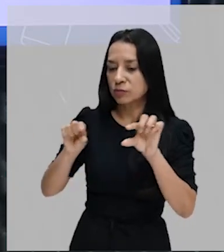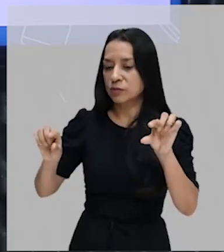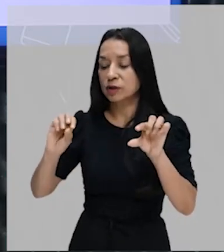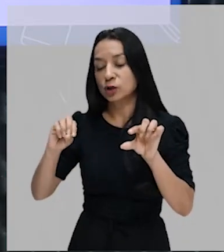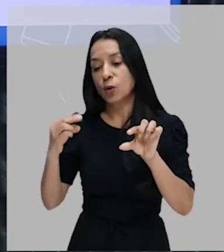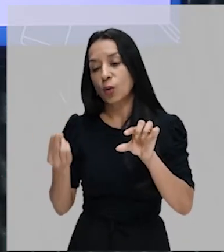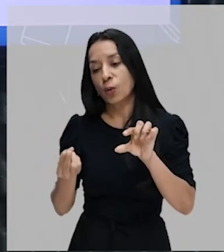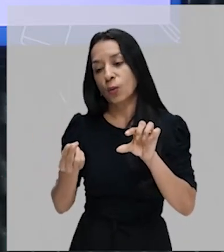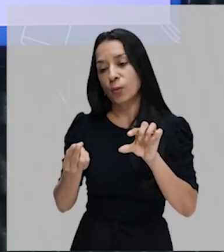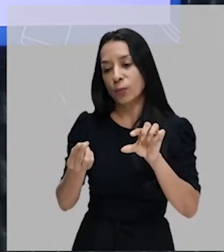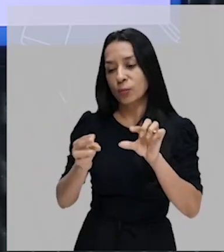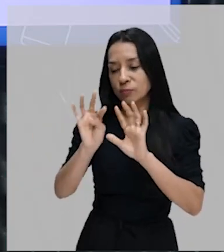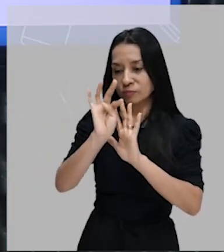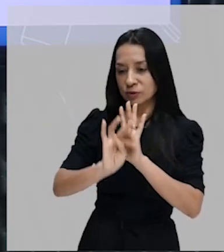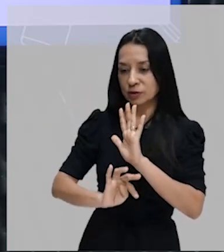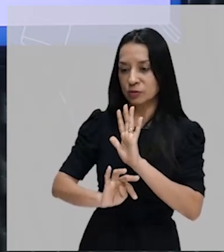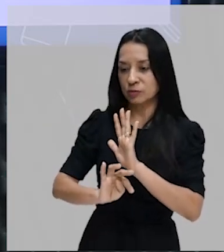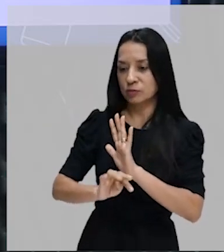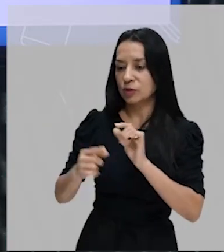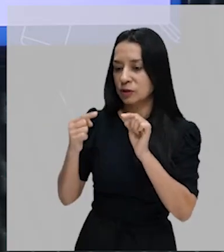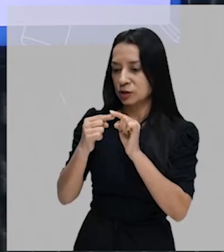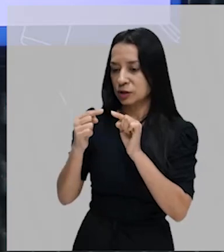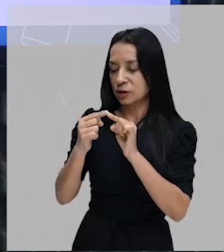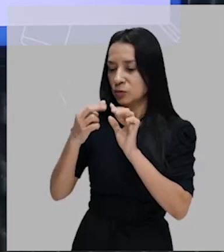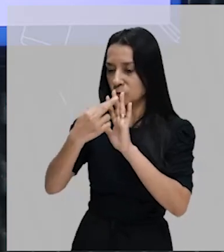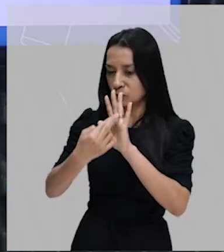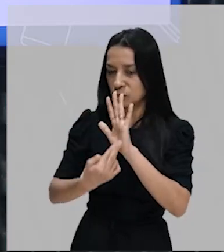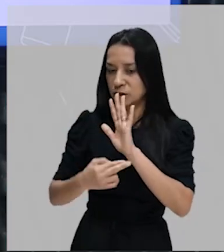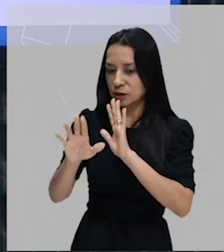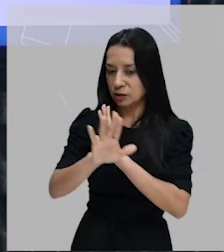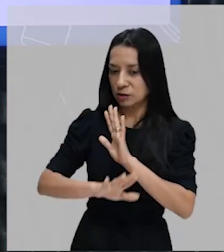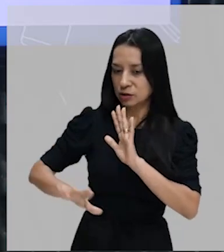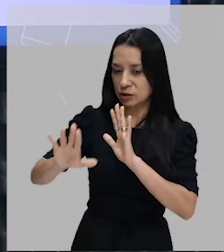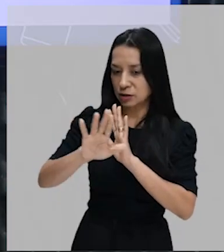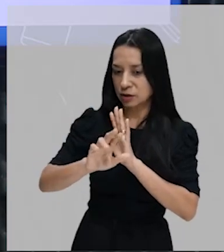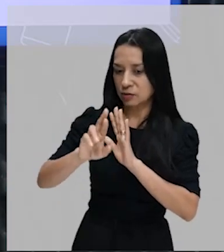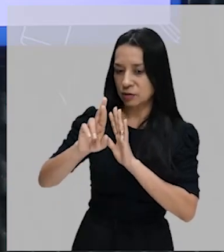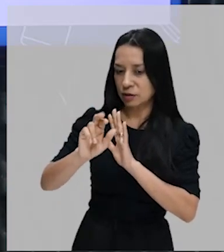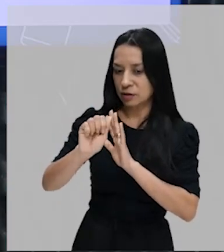Real Academia Espanhola, os demonstrativos não devem ser